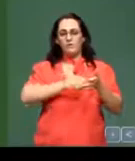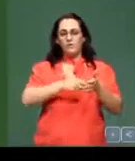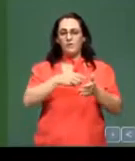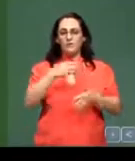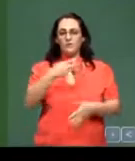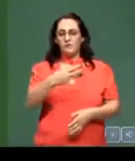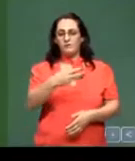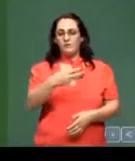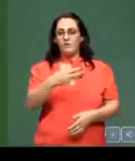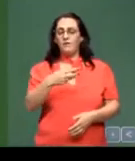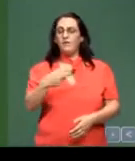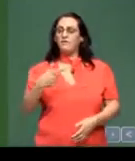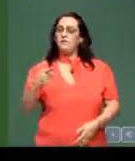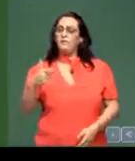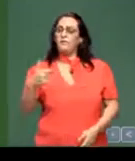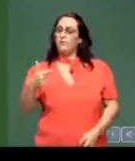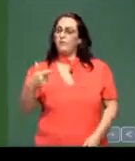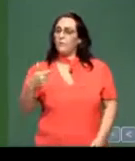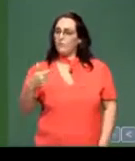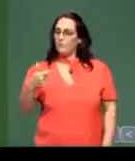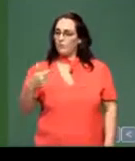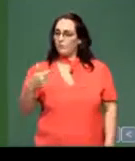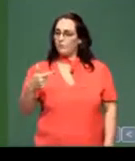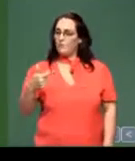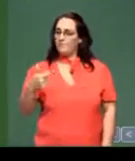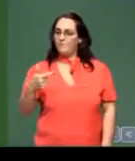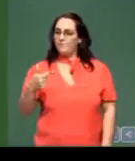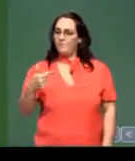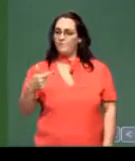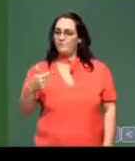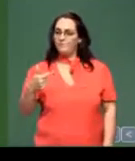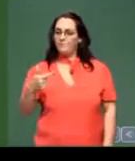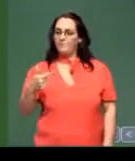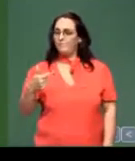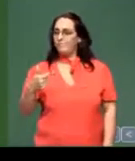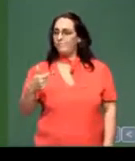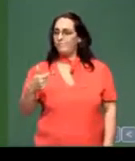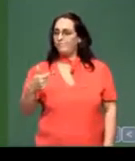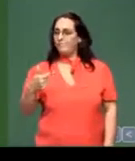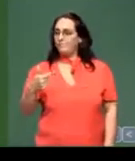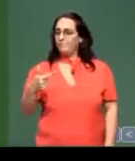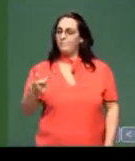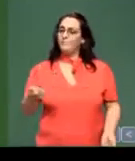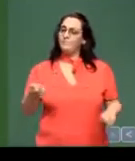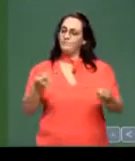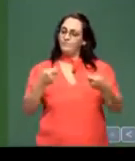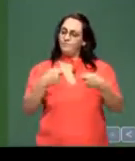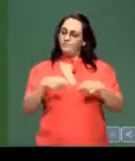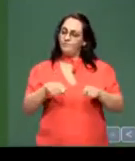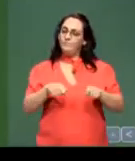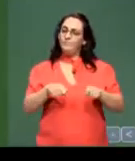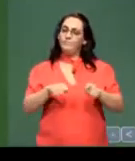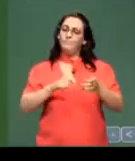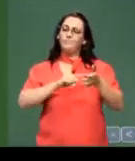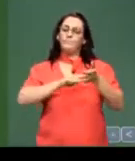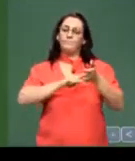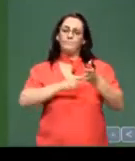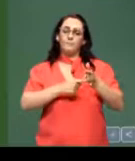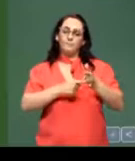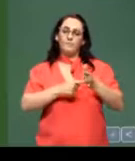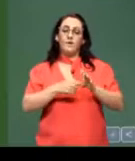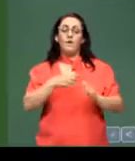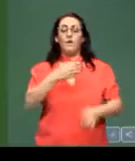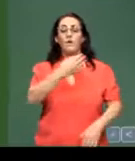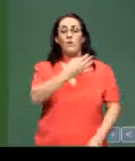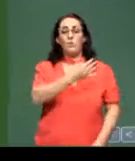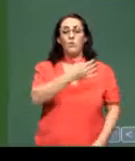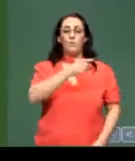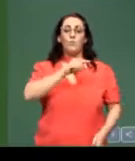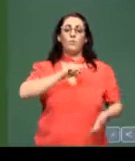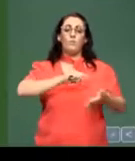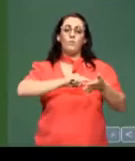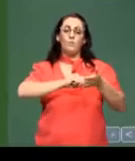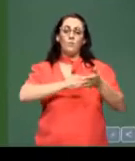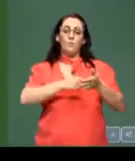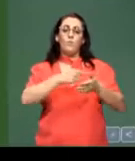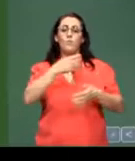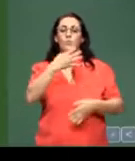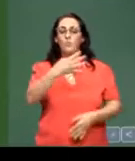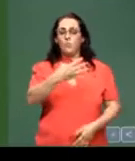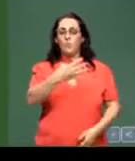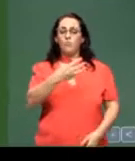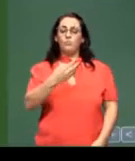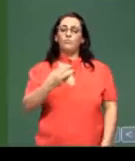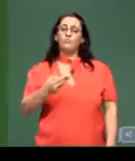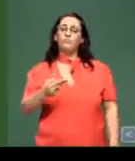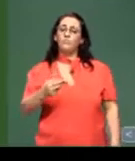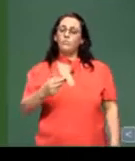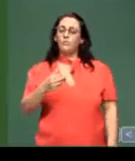vezes 3, o 12 é múltiplo de 4. 4 vezes